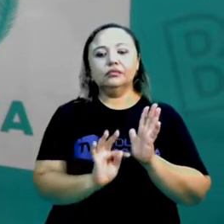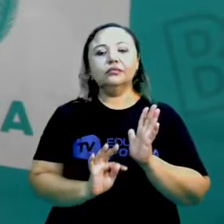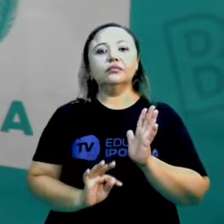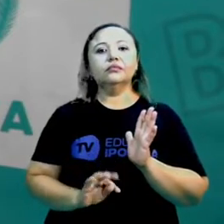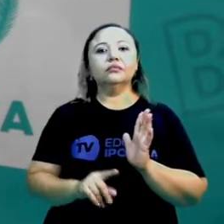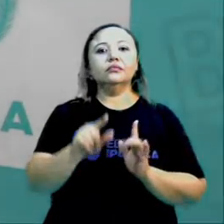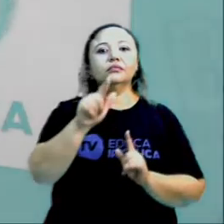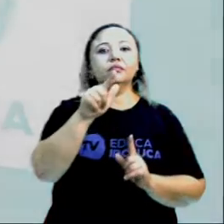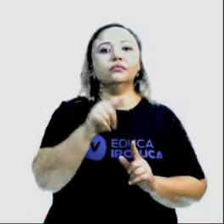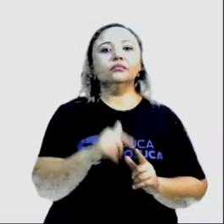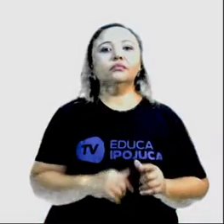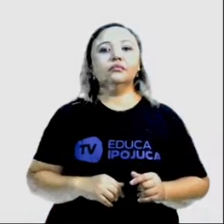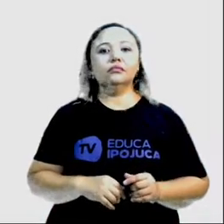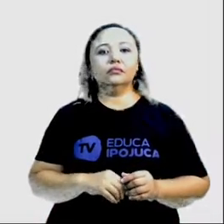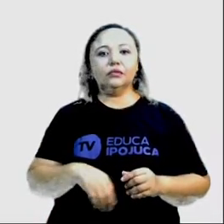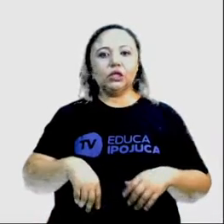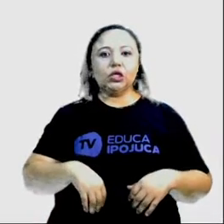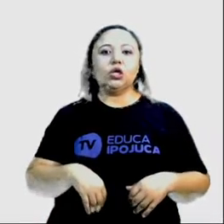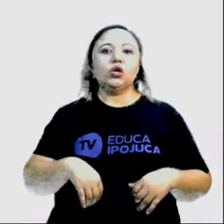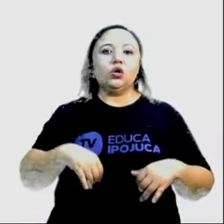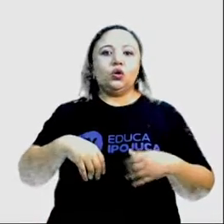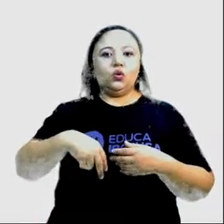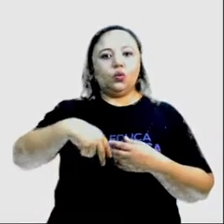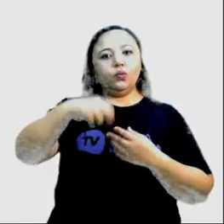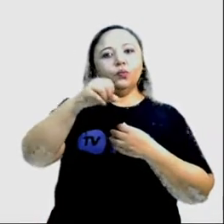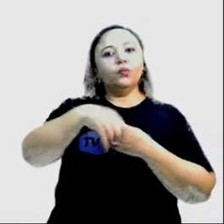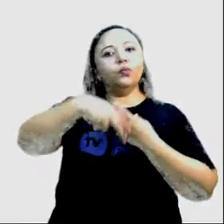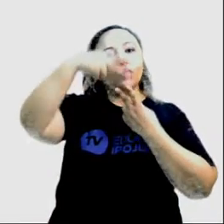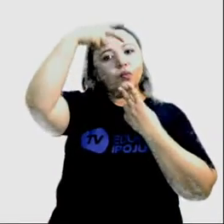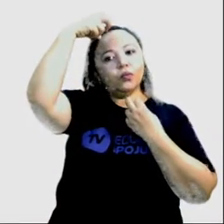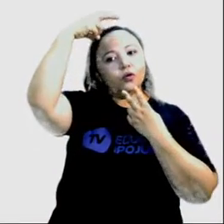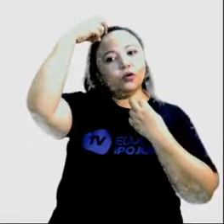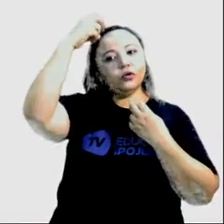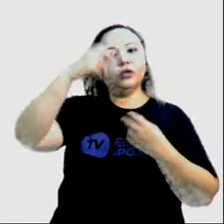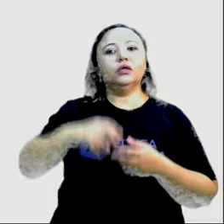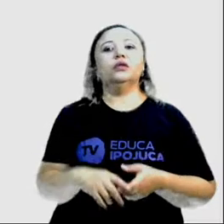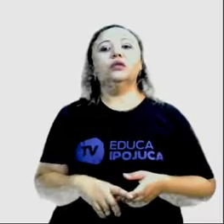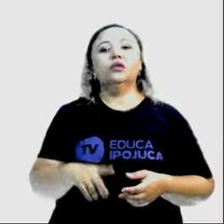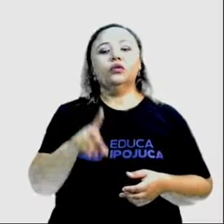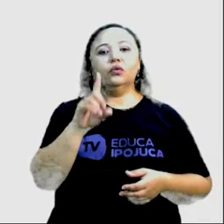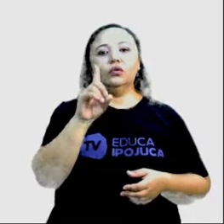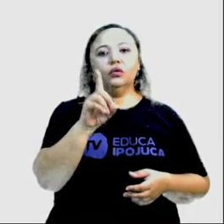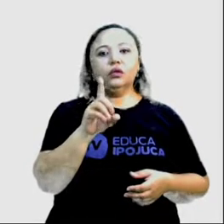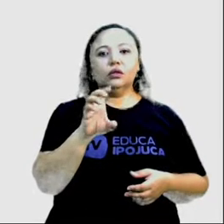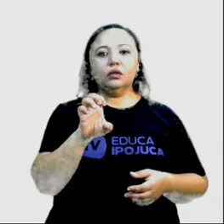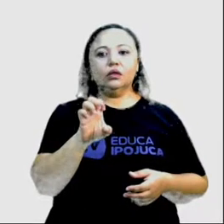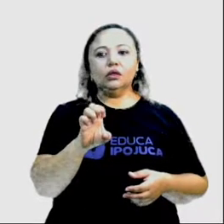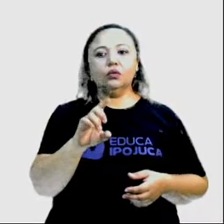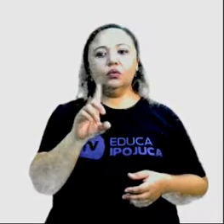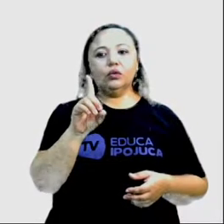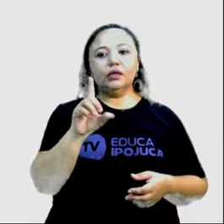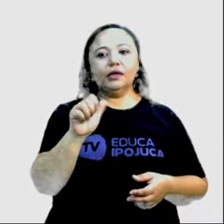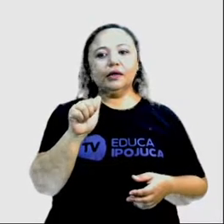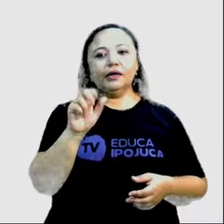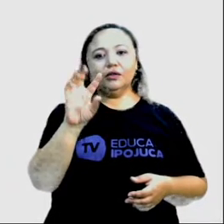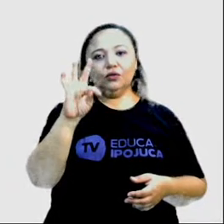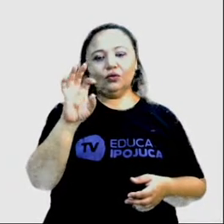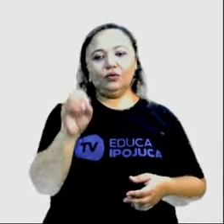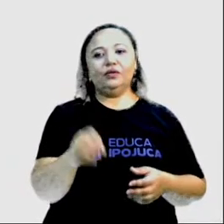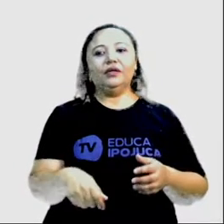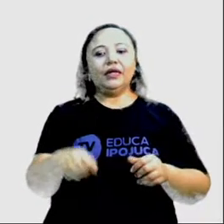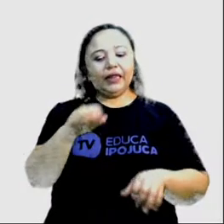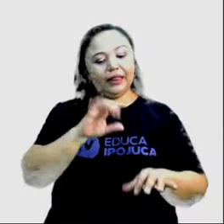lá. O bode Deodato. Vamos lá. O bode Deodato trabalha